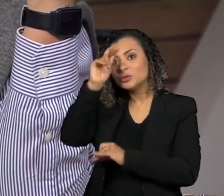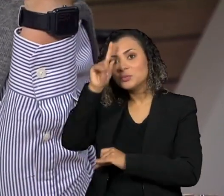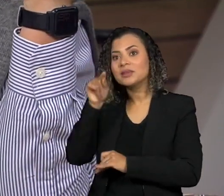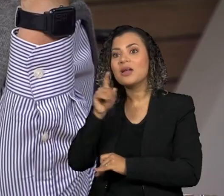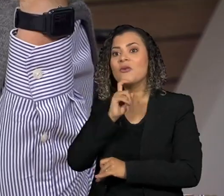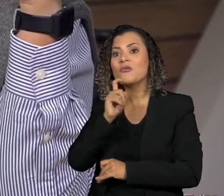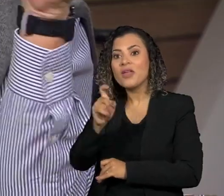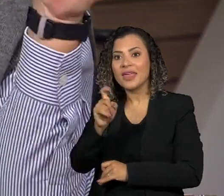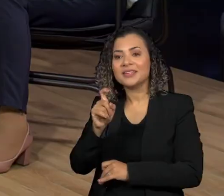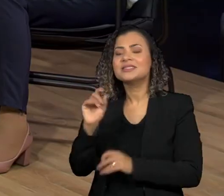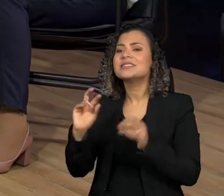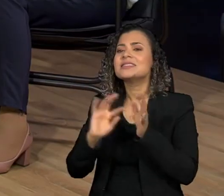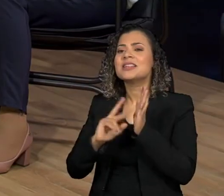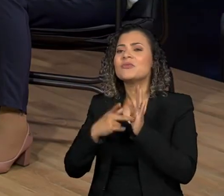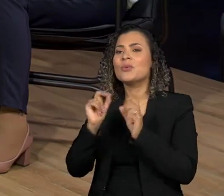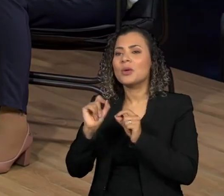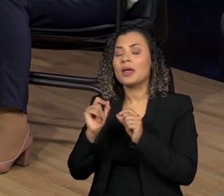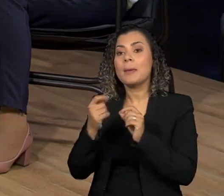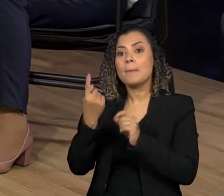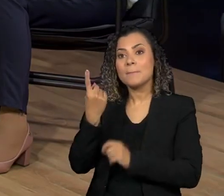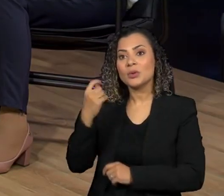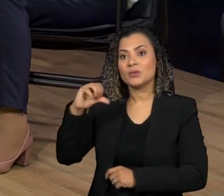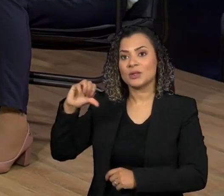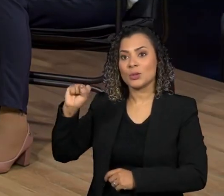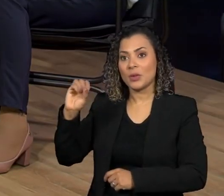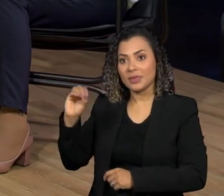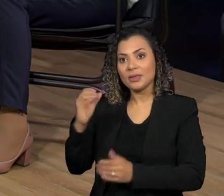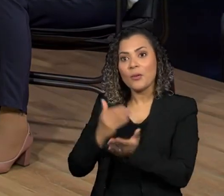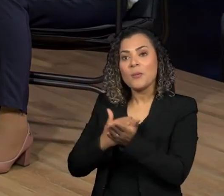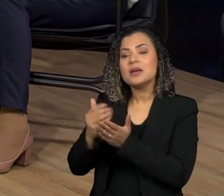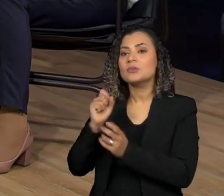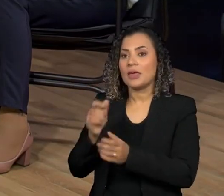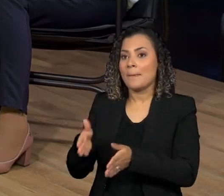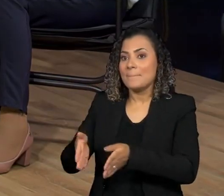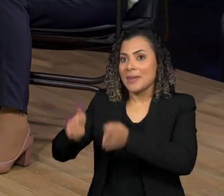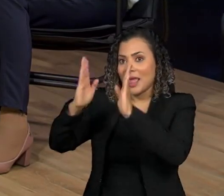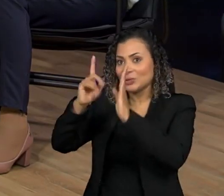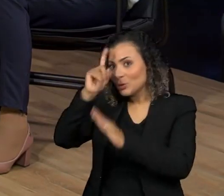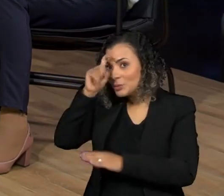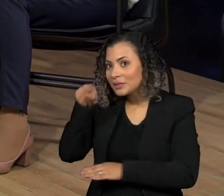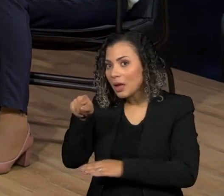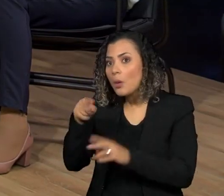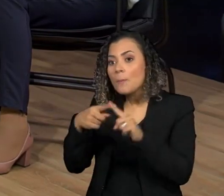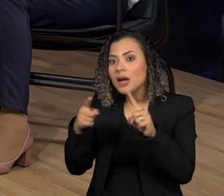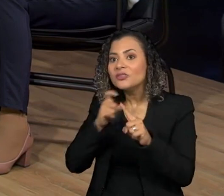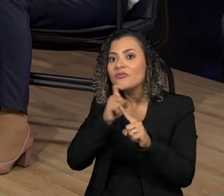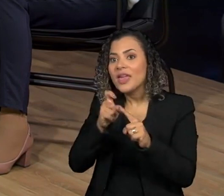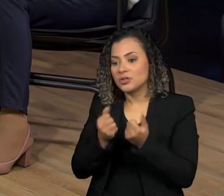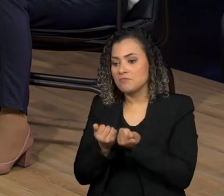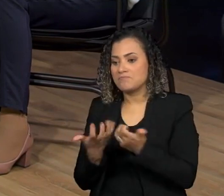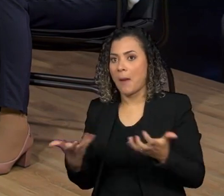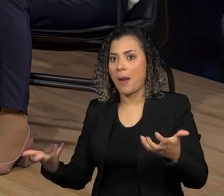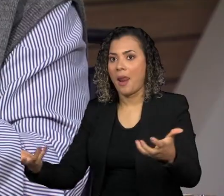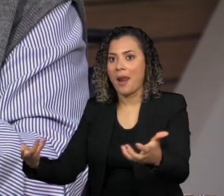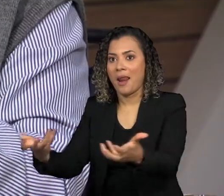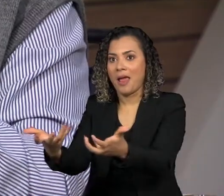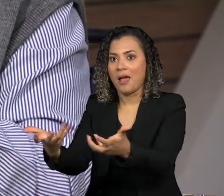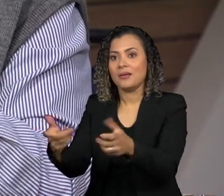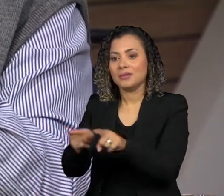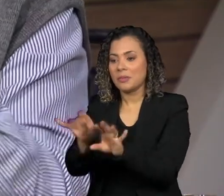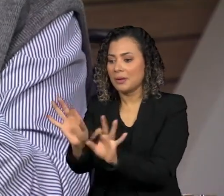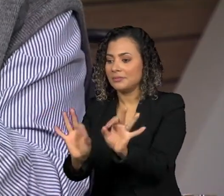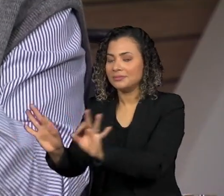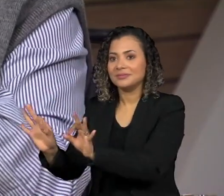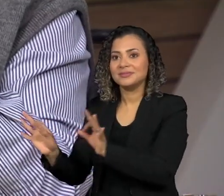anos 80, introduzindo elementos de vegetação e associados a isso outras atividades culturais.